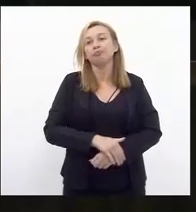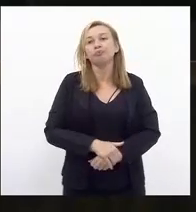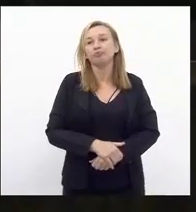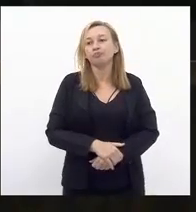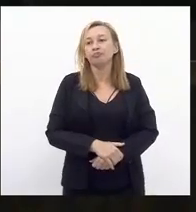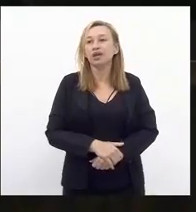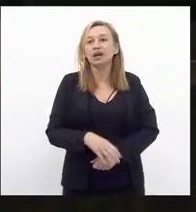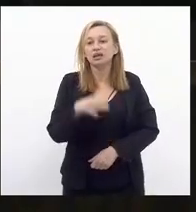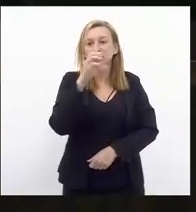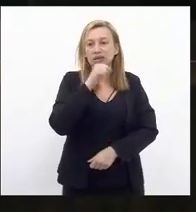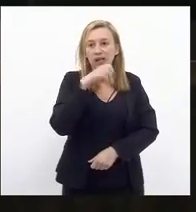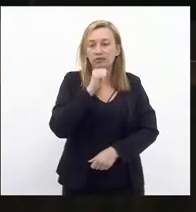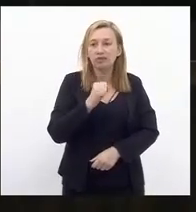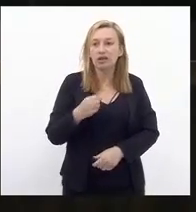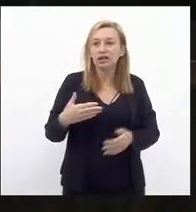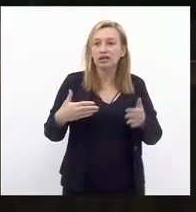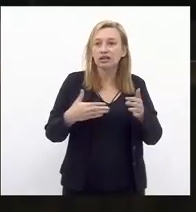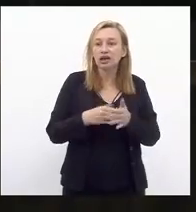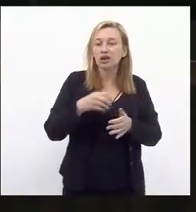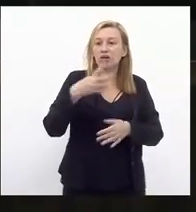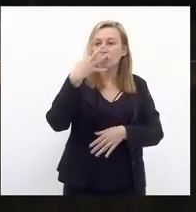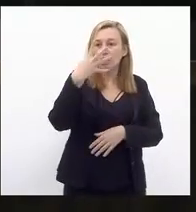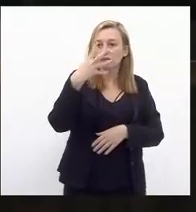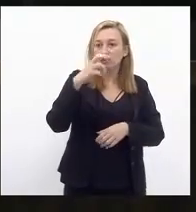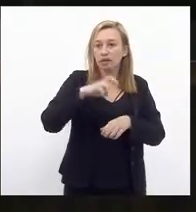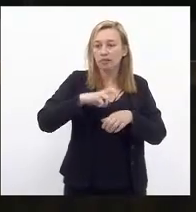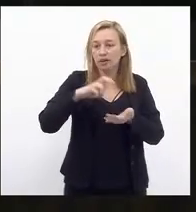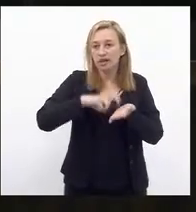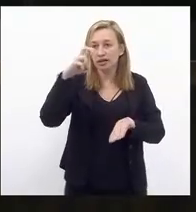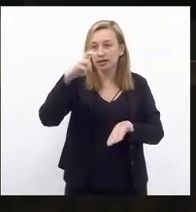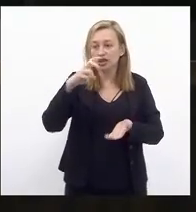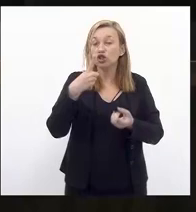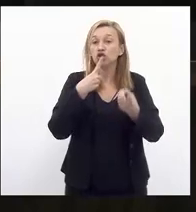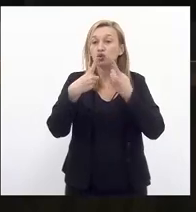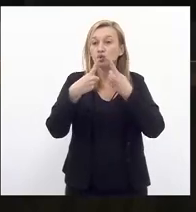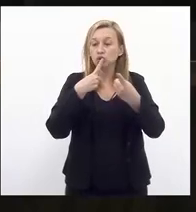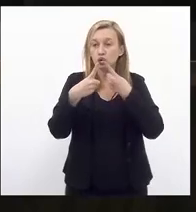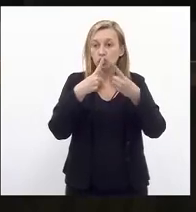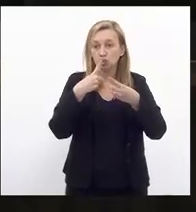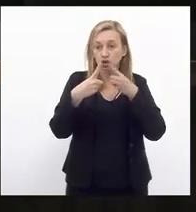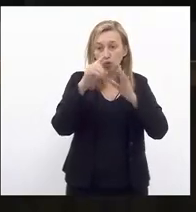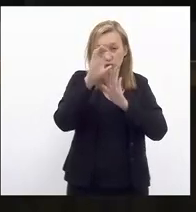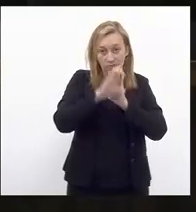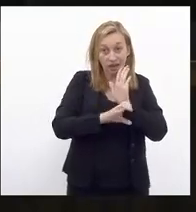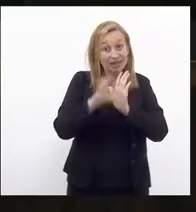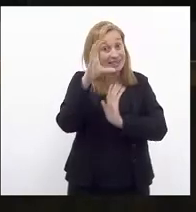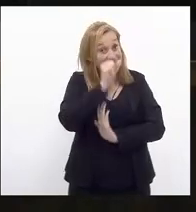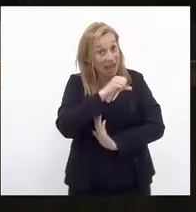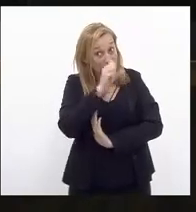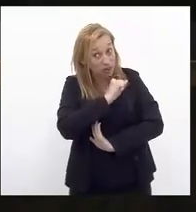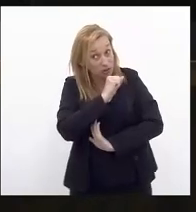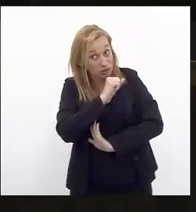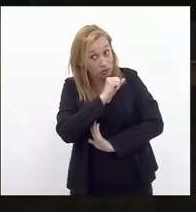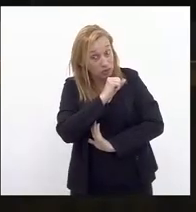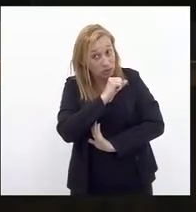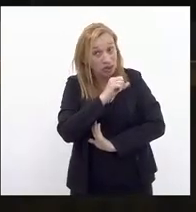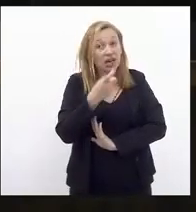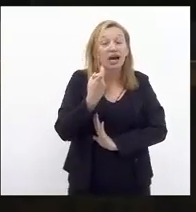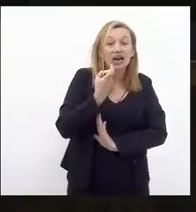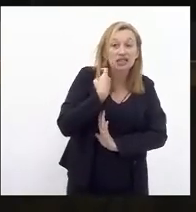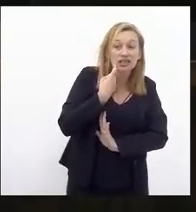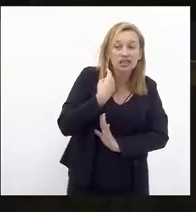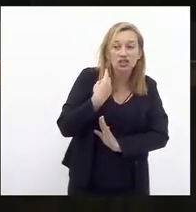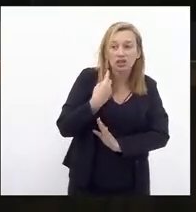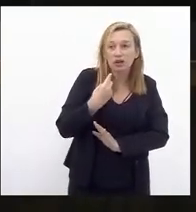E no sábado ficamos até 4 da manhã tá discutindo emenda no sábado mas cesta passou de